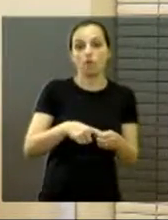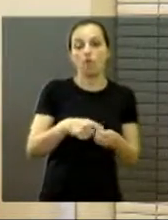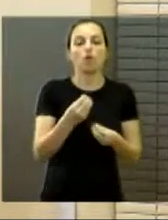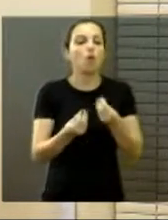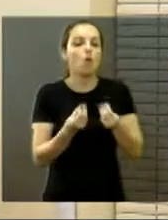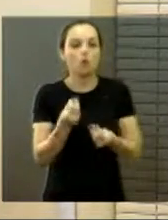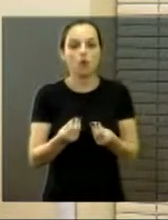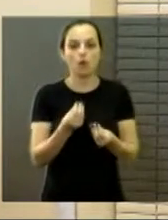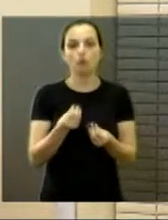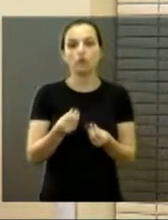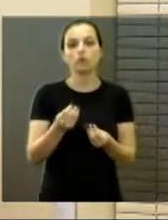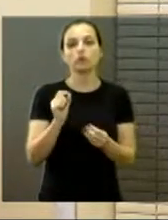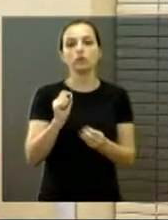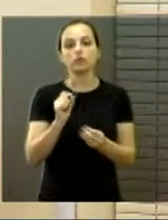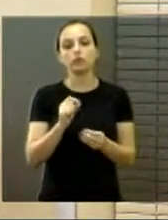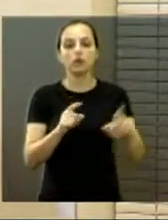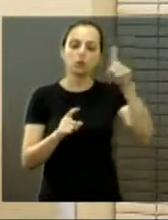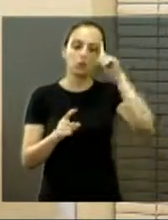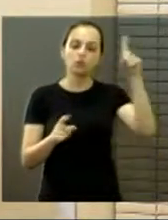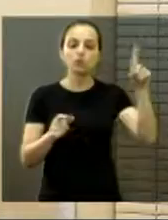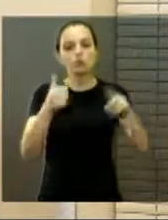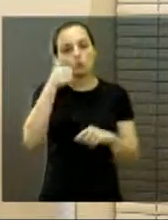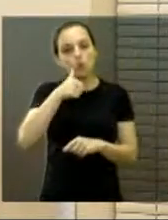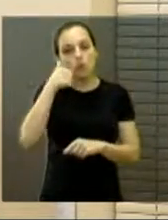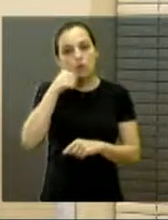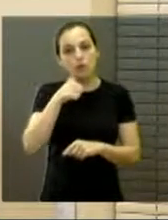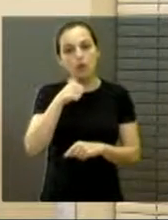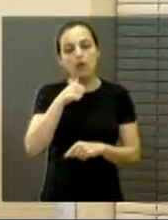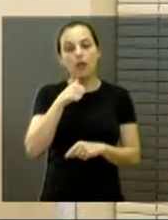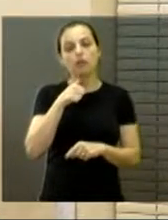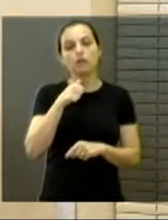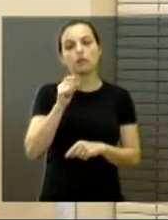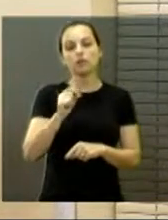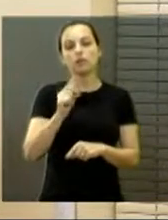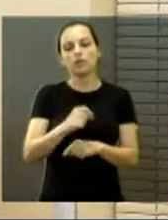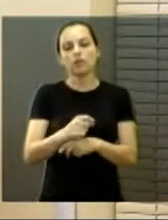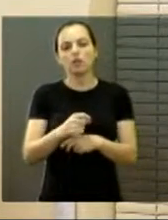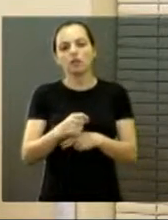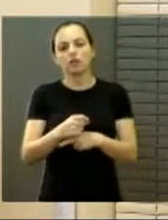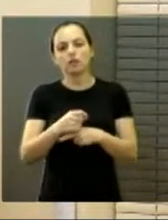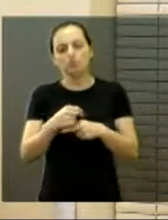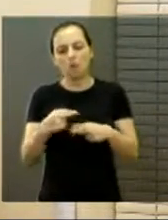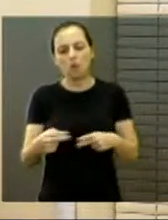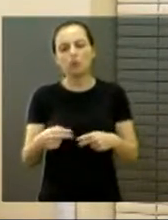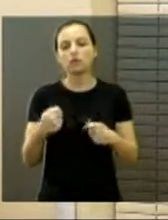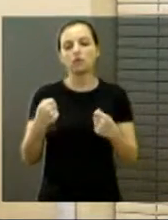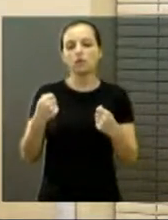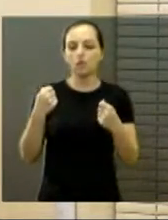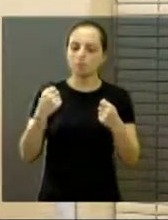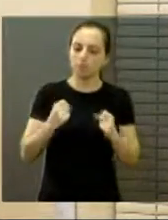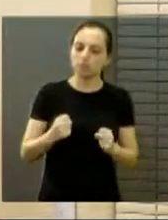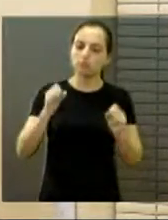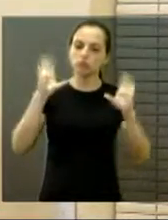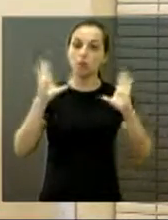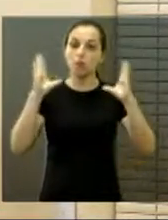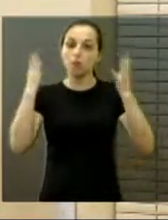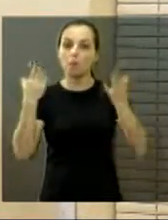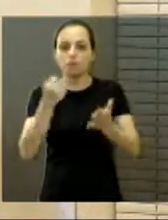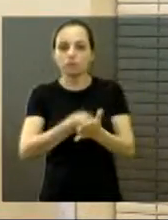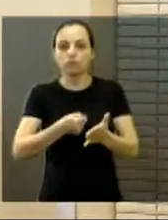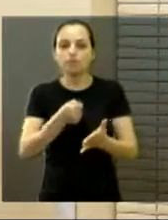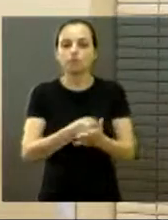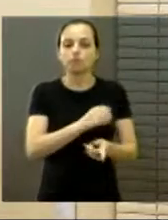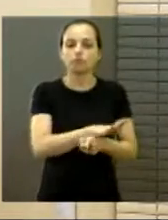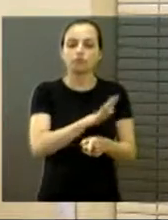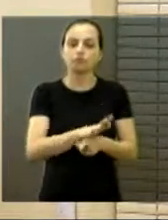ela. Então, assim, no Dia das Mulheres, eu acho que, apesar de muita coisa para comemorar, graças à nossa garra e à